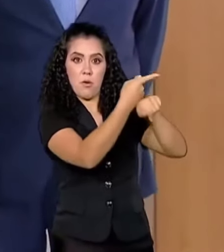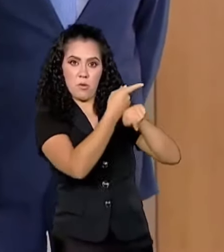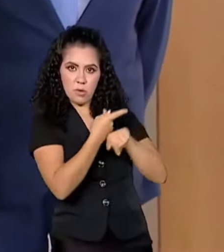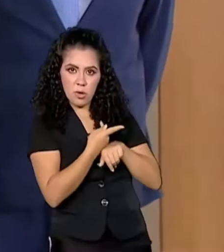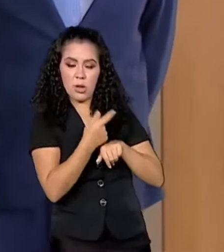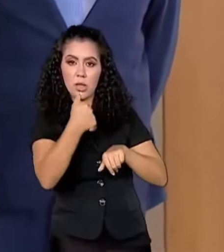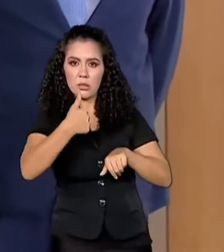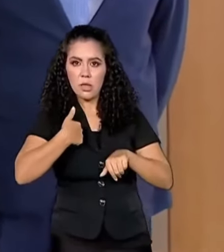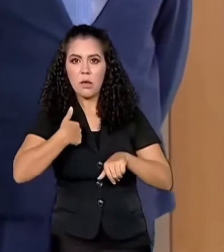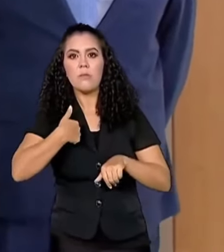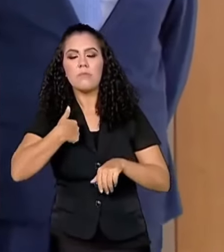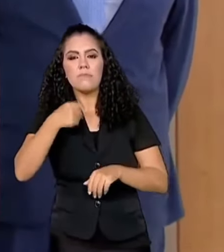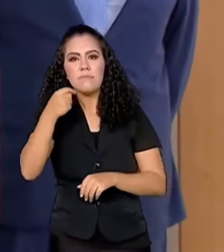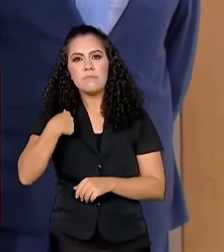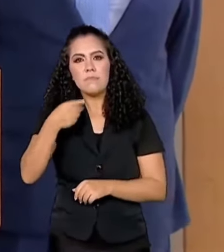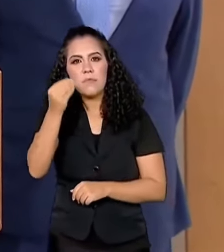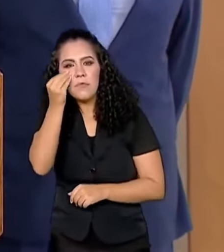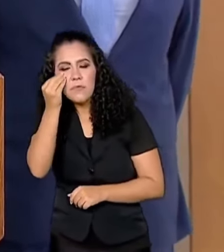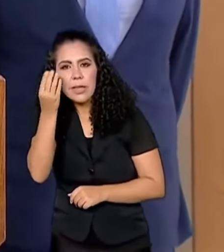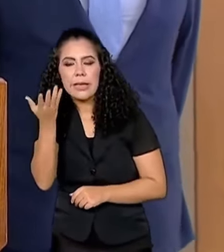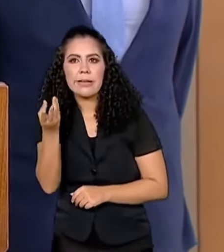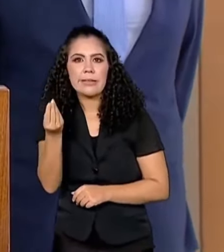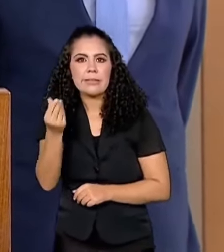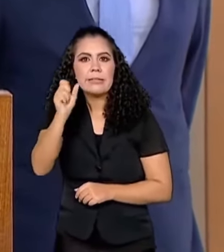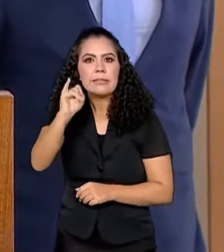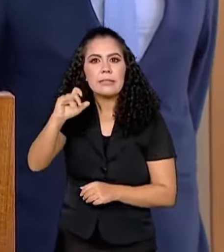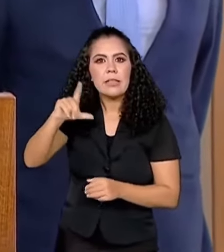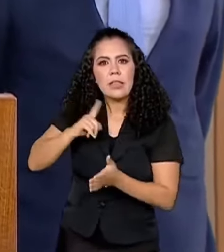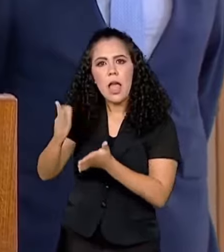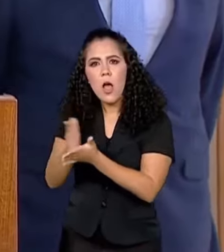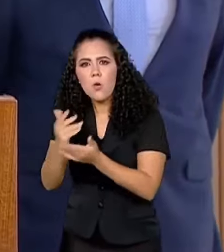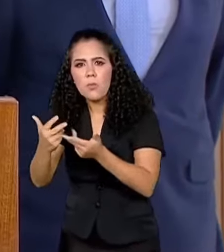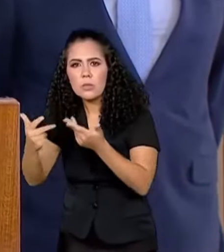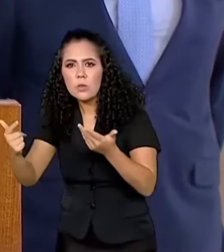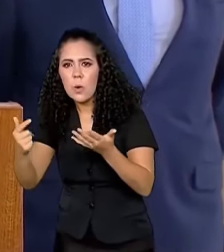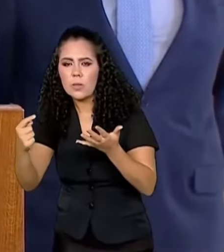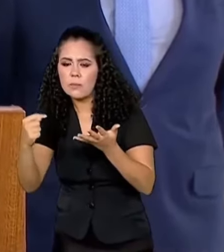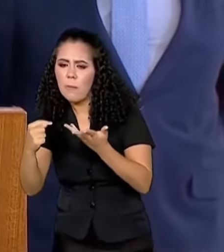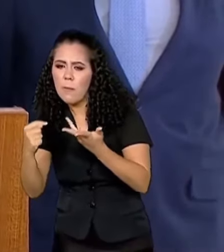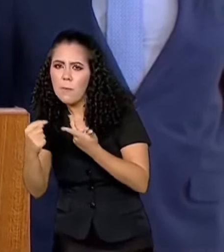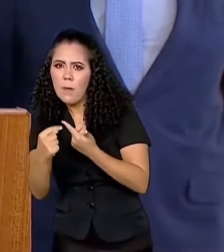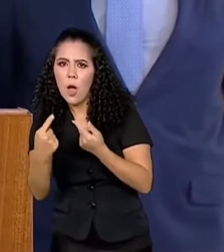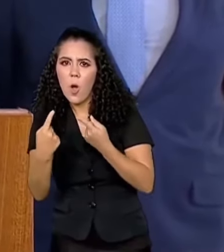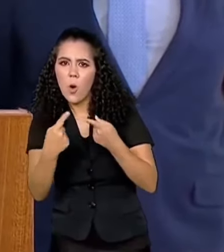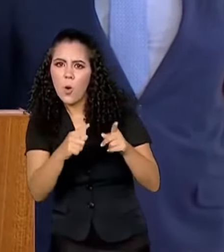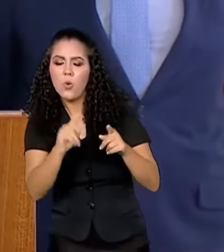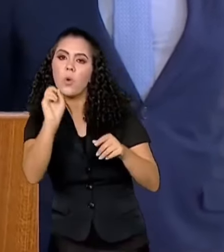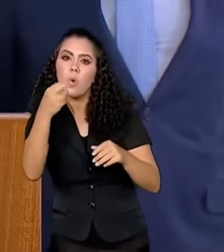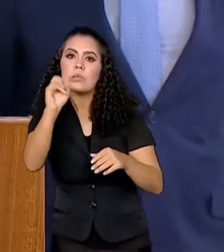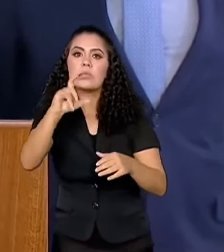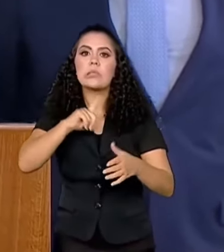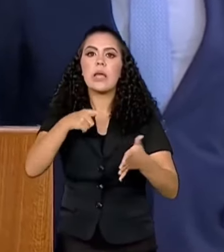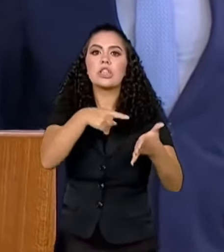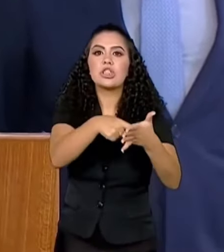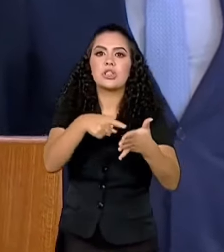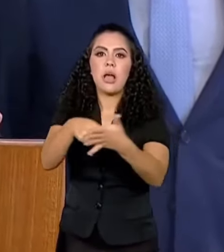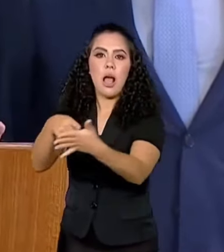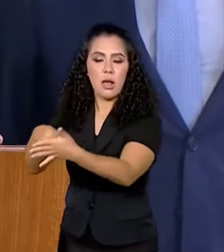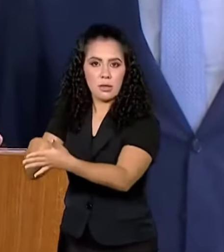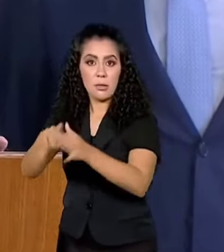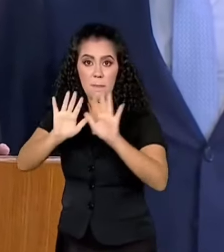que eu vou ver se eu tenho sabe coisas contrá a alguém eu tenho sabe alguma indicação para fazer